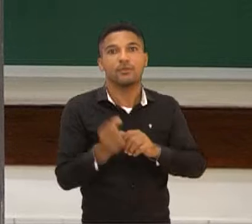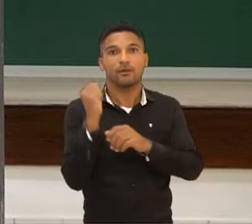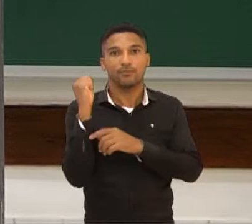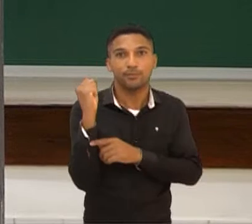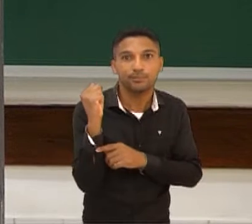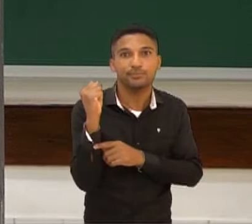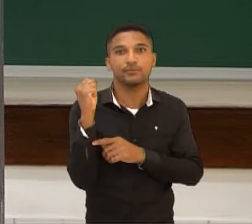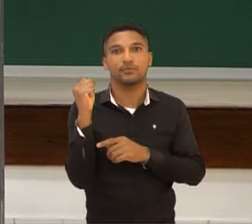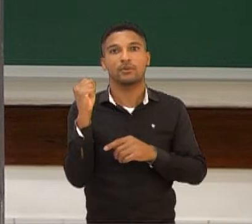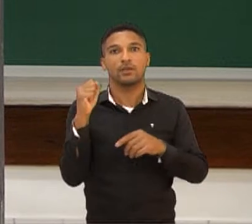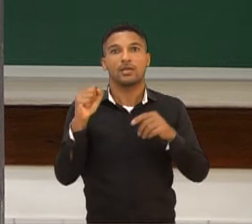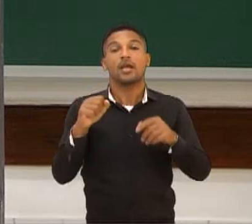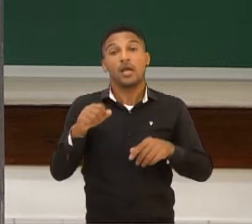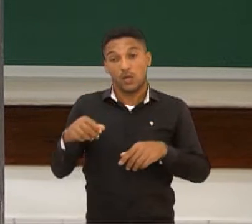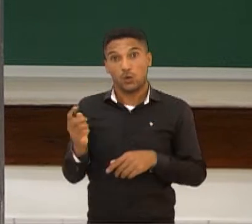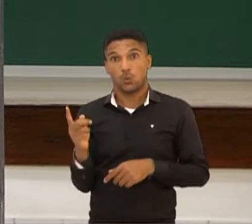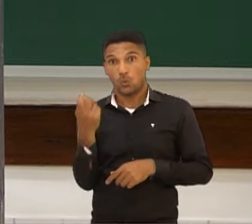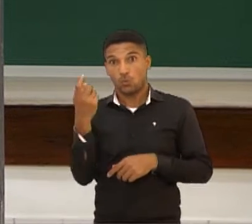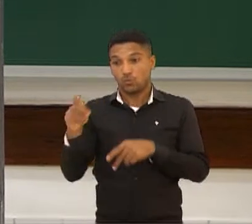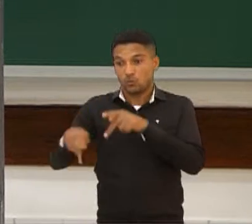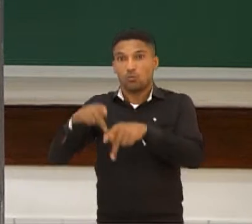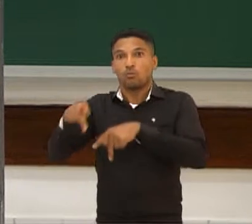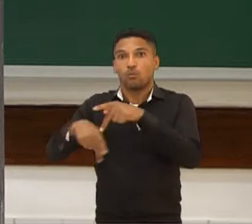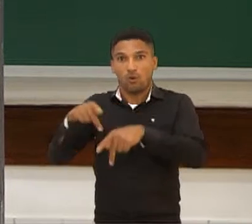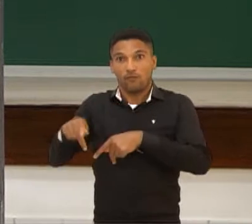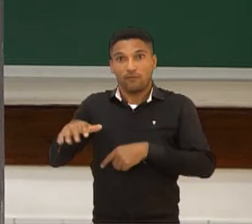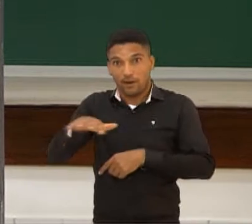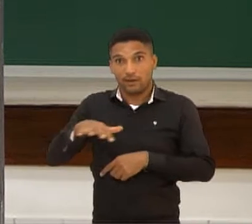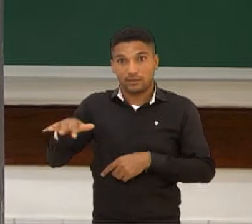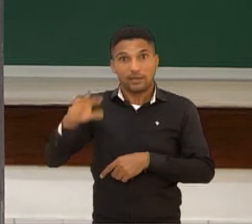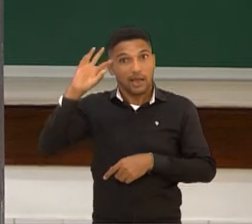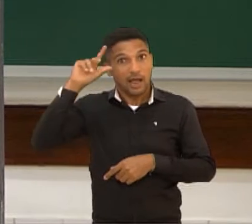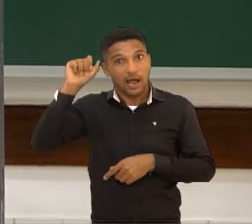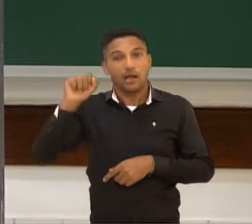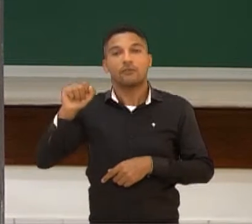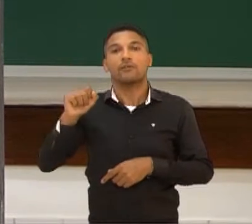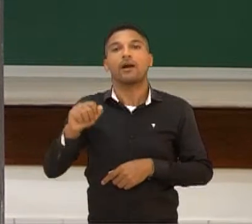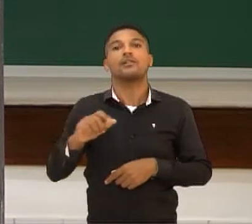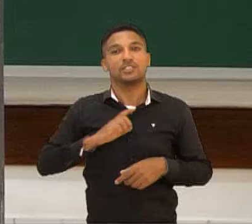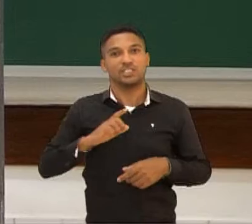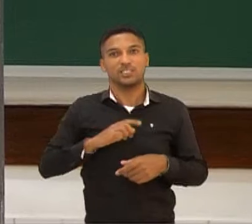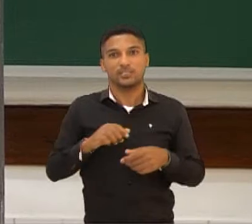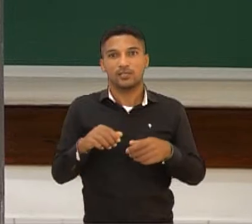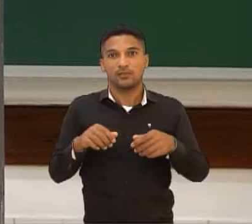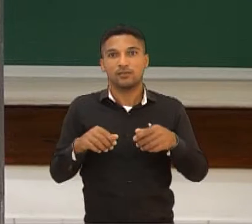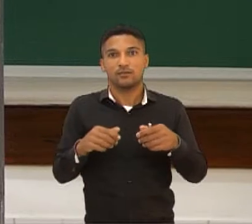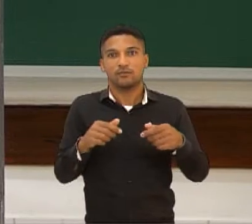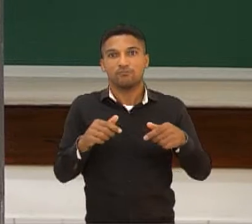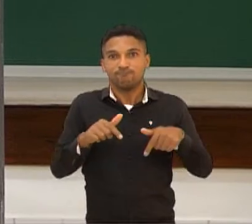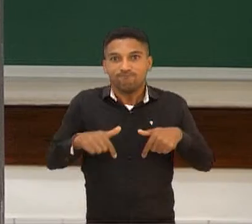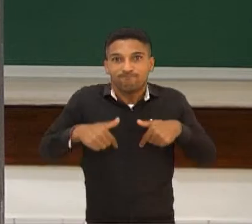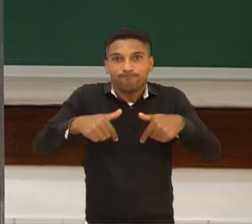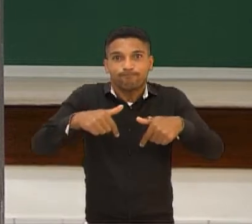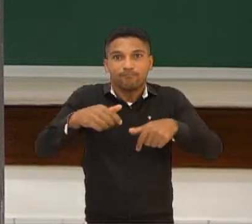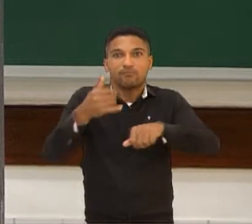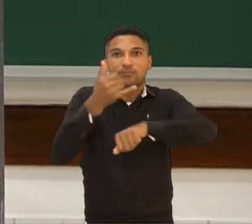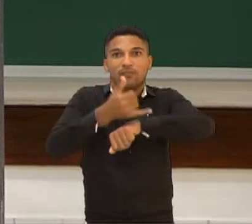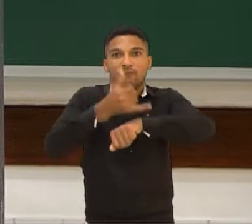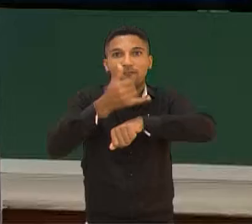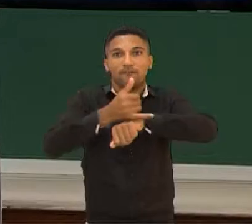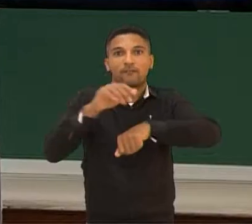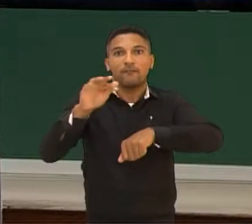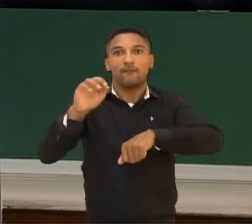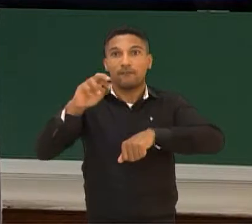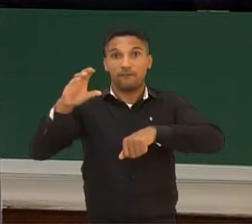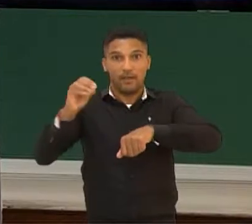únicos povos ali daquela região que dominavam o ferro. Isso vai ser uma parada muito importante. Por quê?